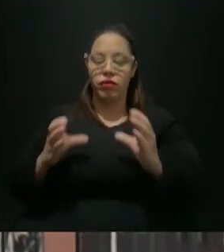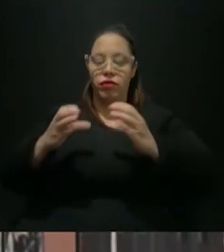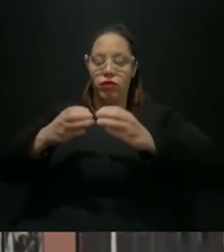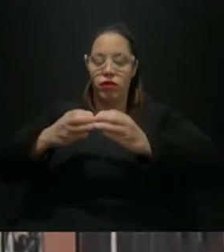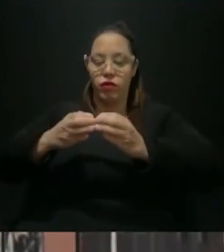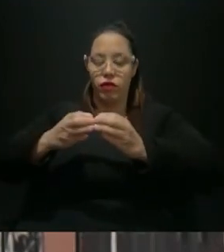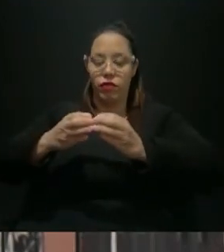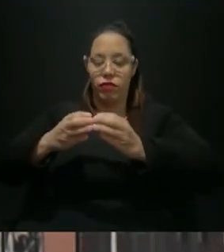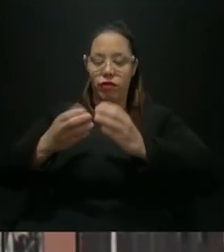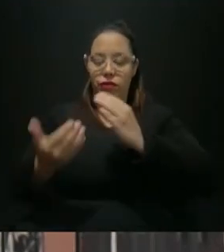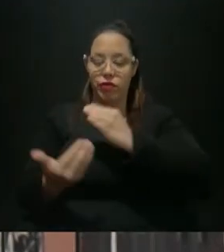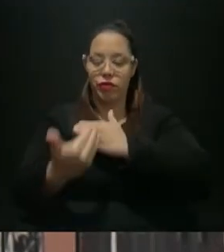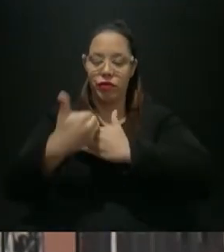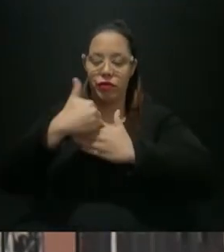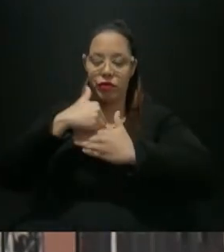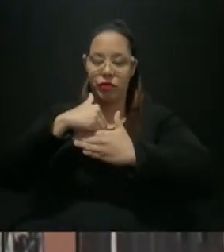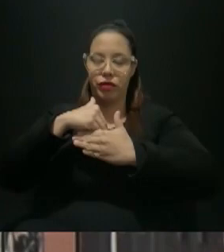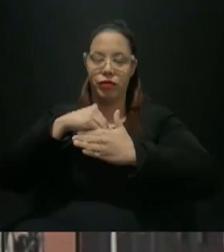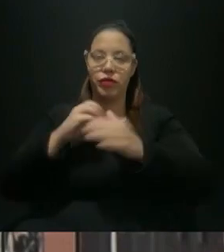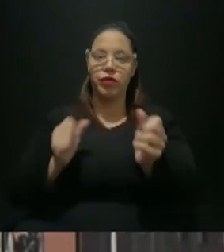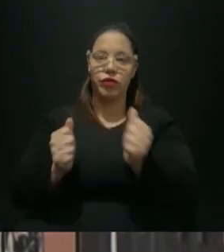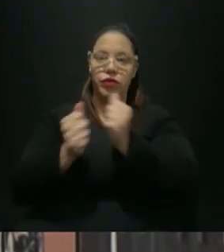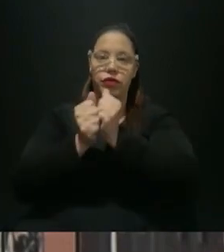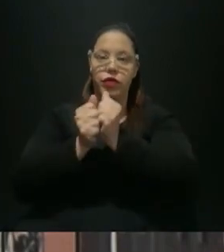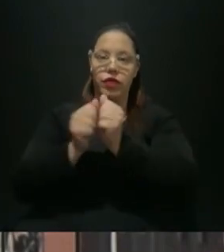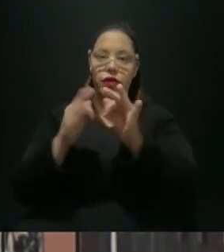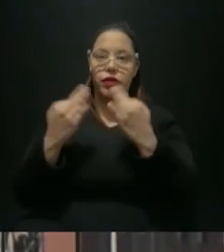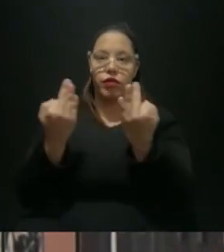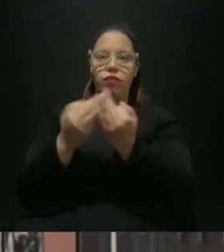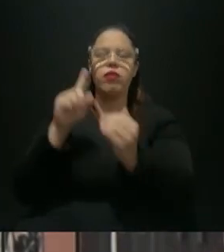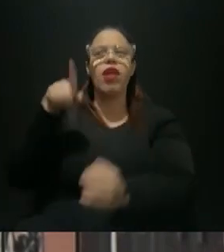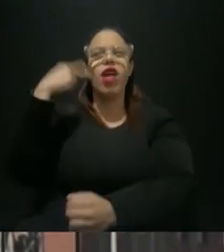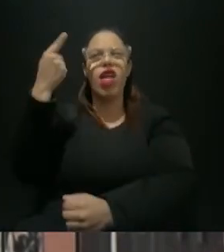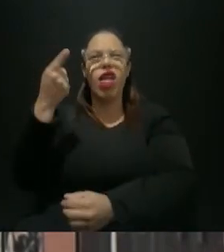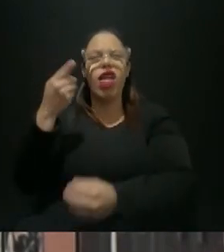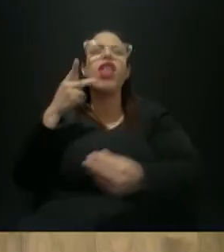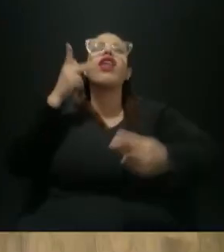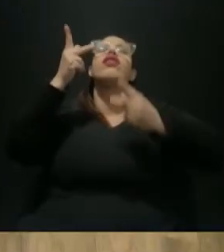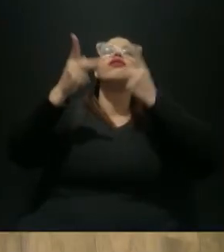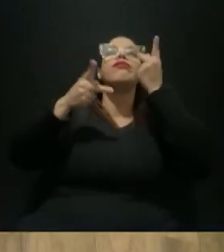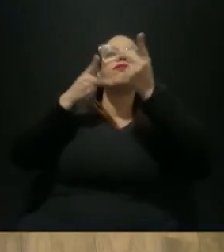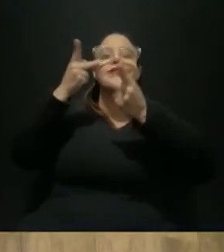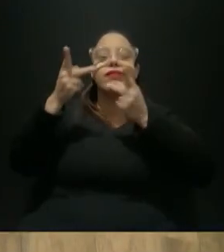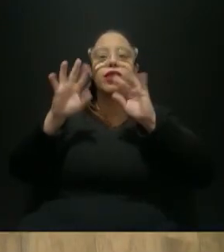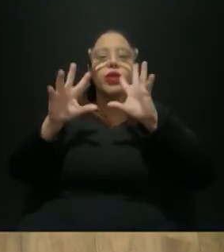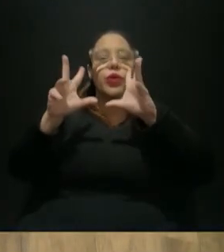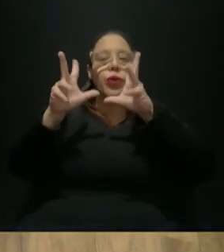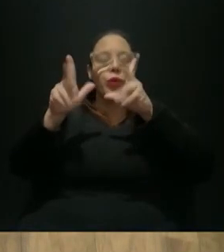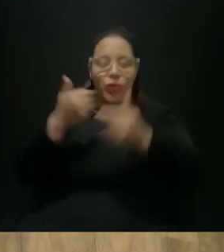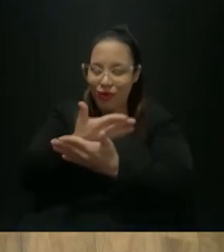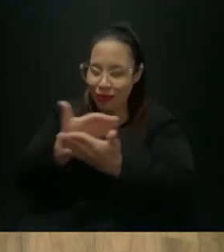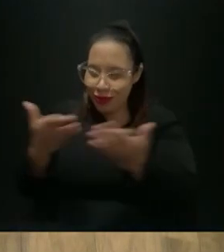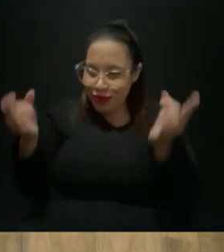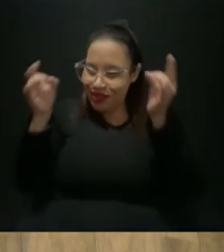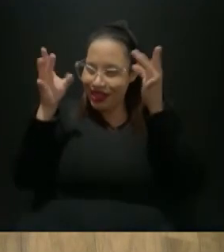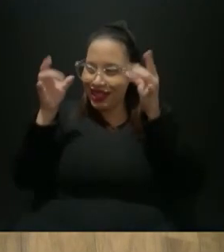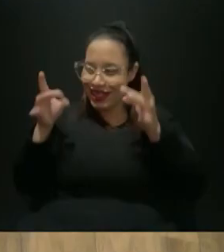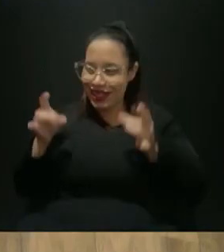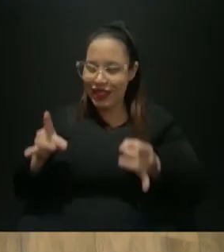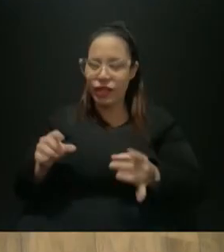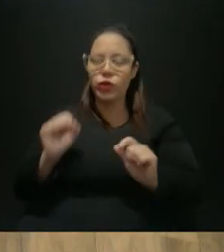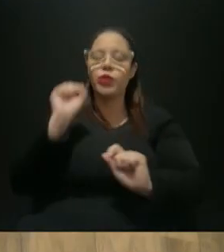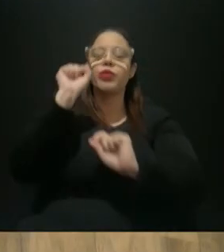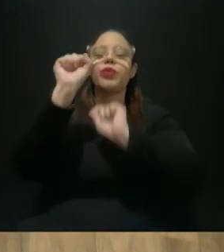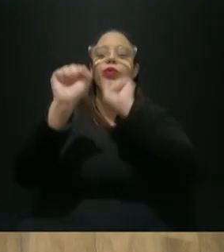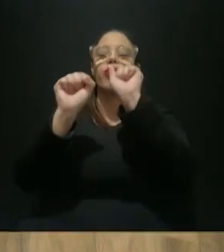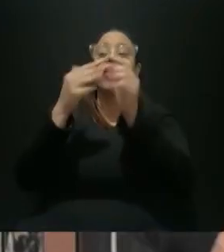em Família Acolhedora. Mas antes da gente começar a falar com todos esses especialistas, cada um na sua área,